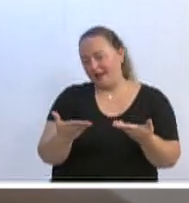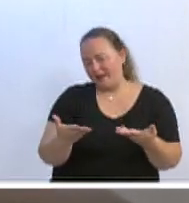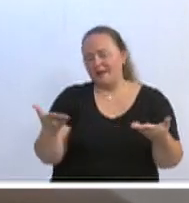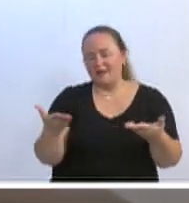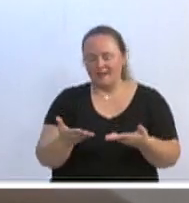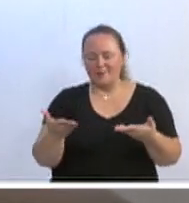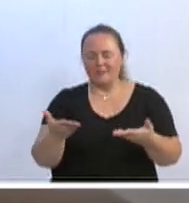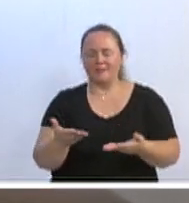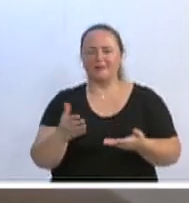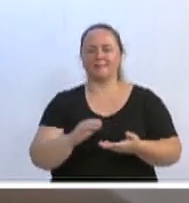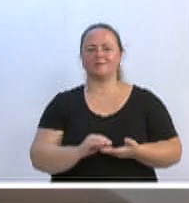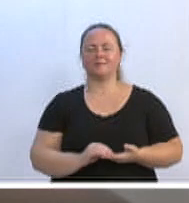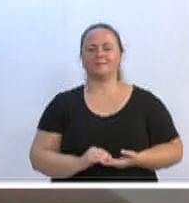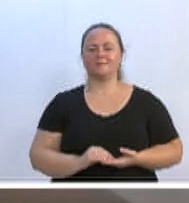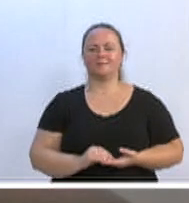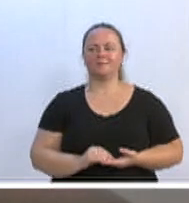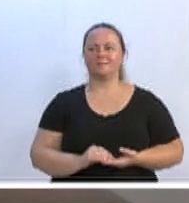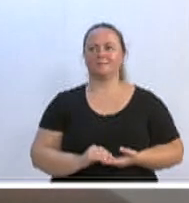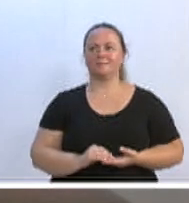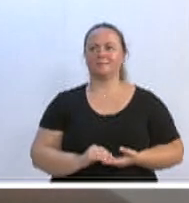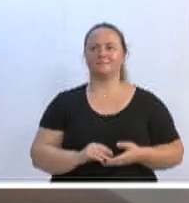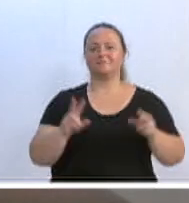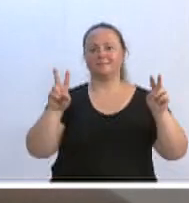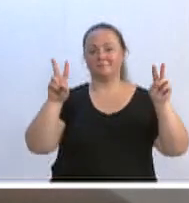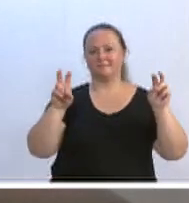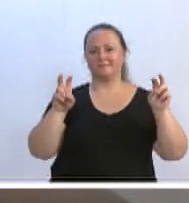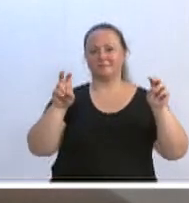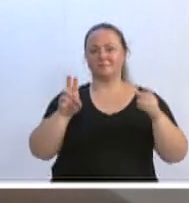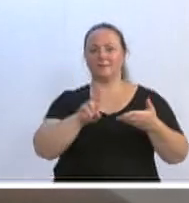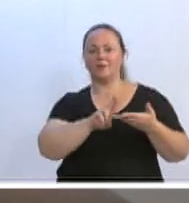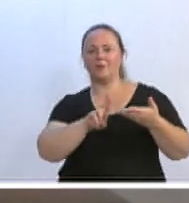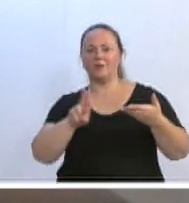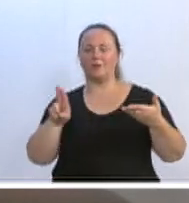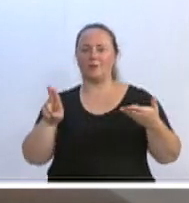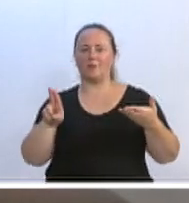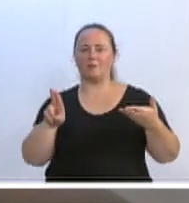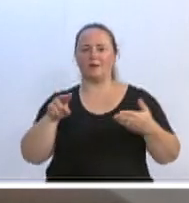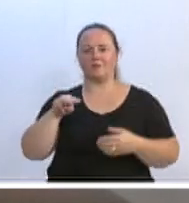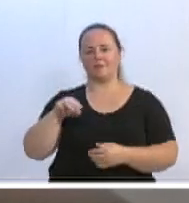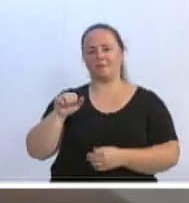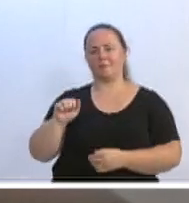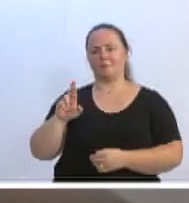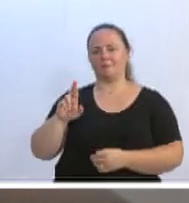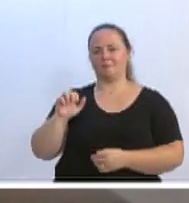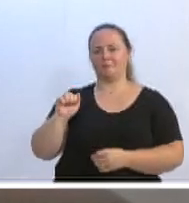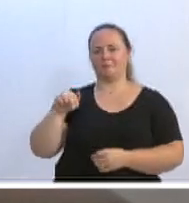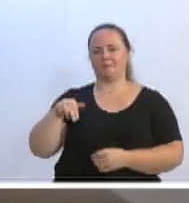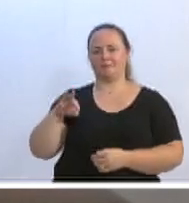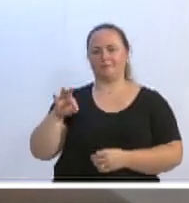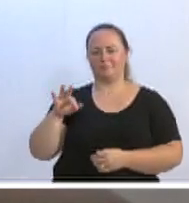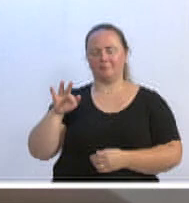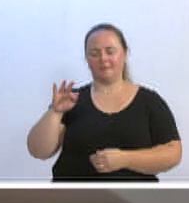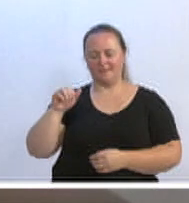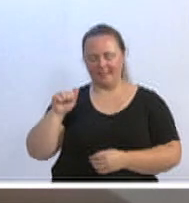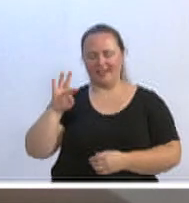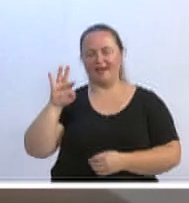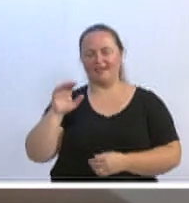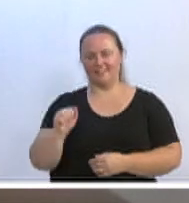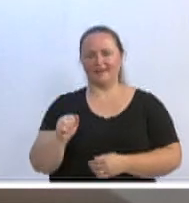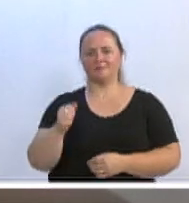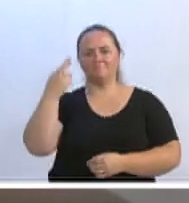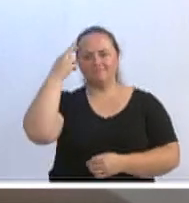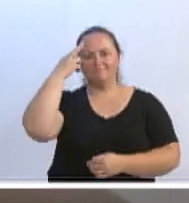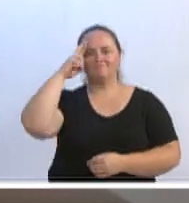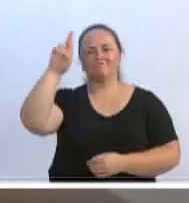aqui, mas a respeito do nosso nome, né? Maranata, que quer dizer o Senhor vem.